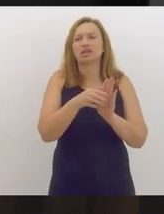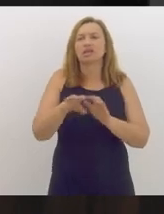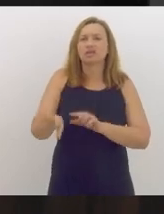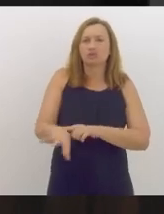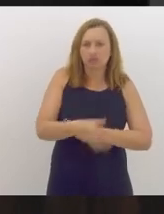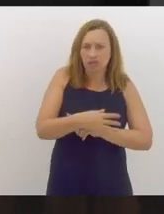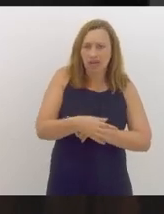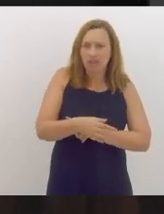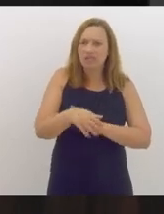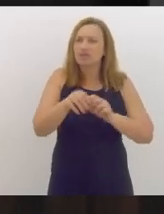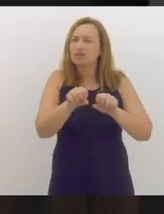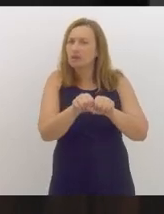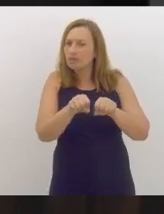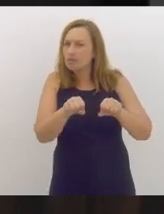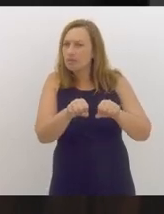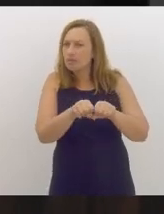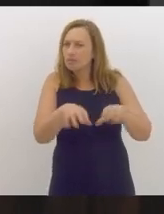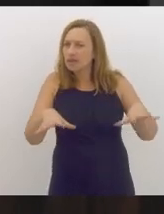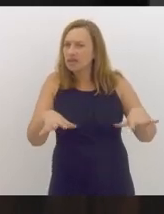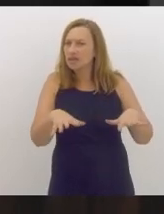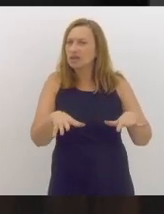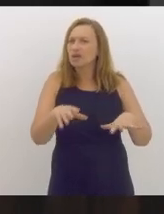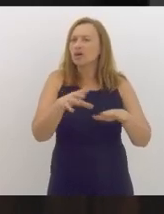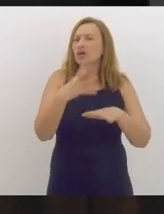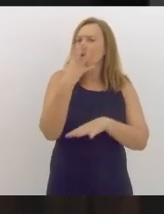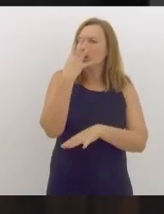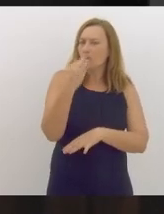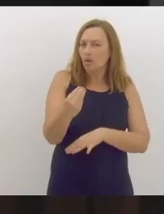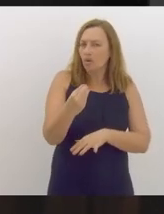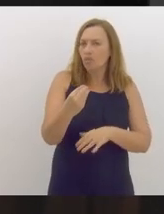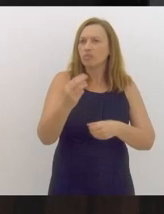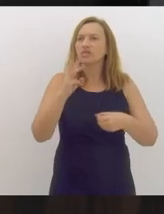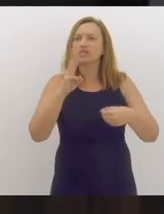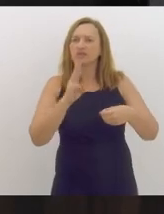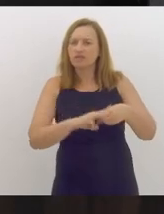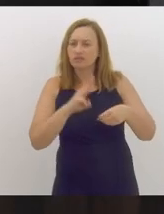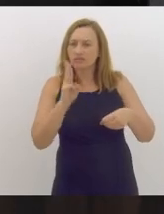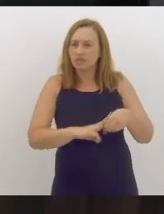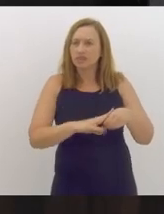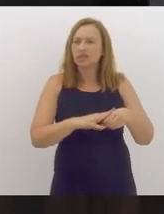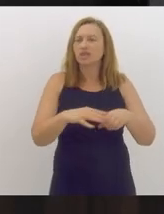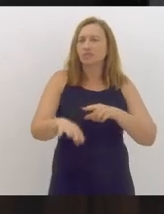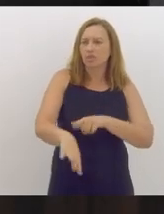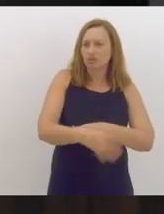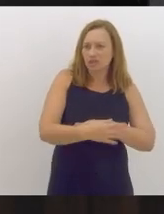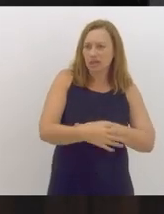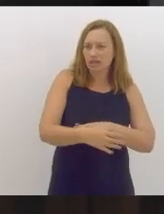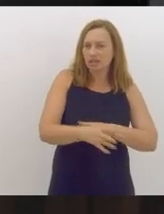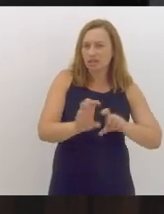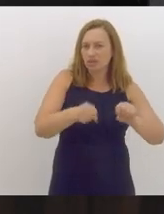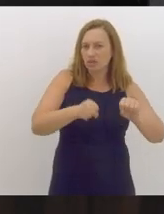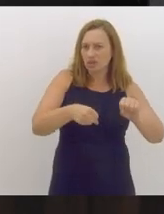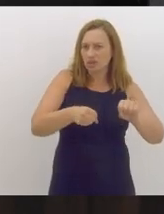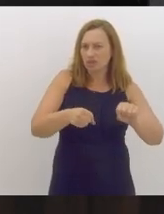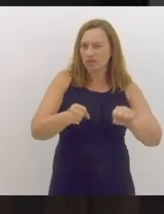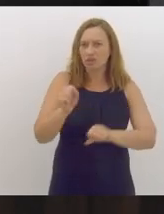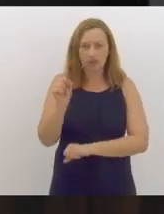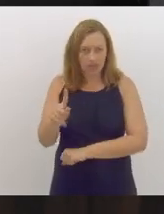a gente ampliou para combis, vans e mototáxis, só para ter atenção na ementa,